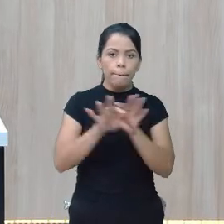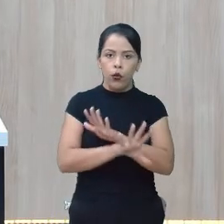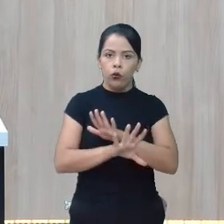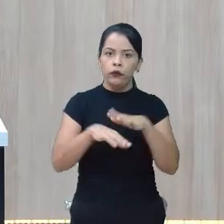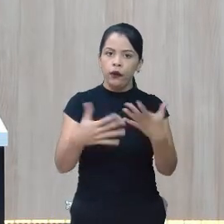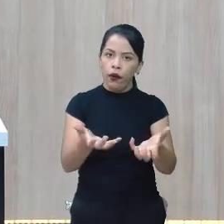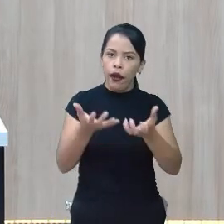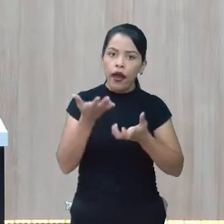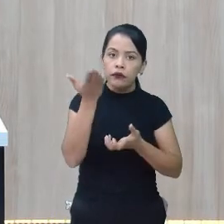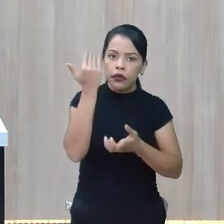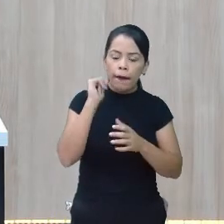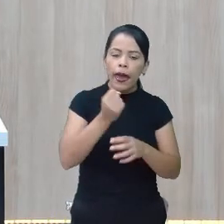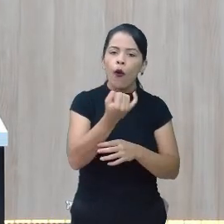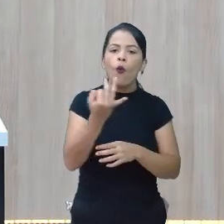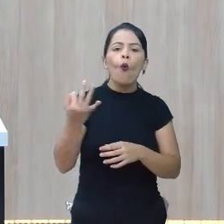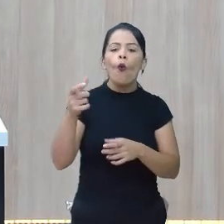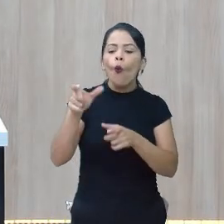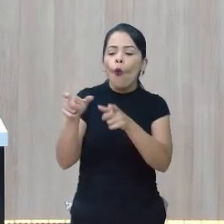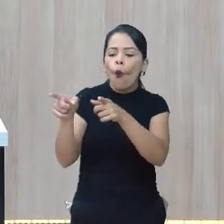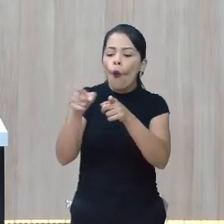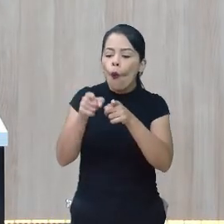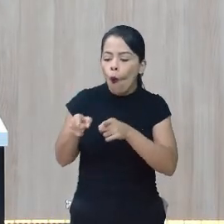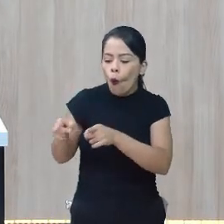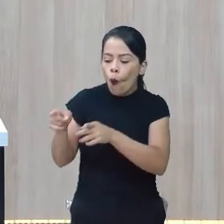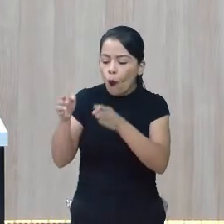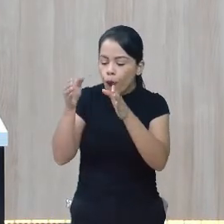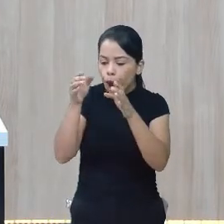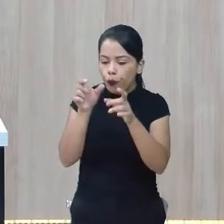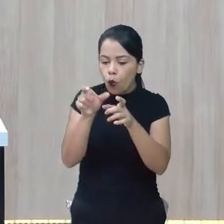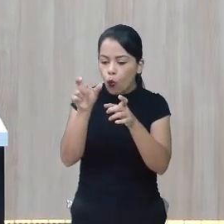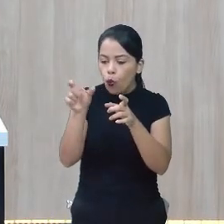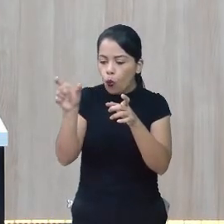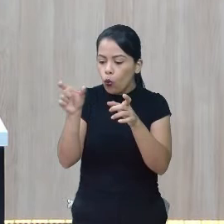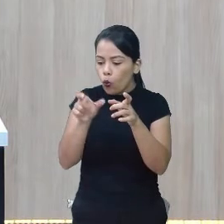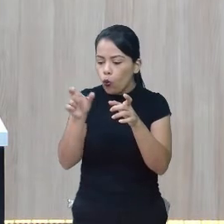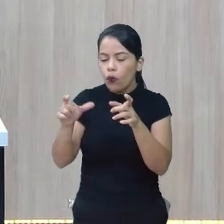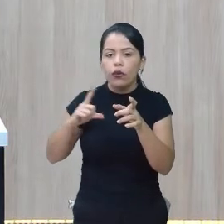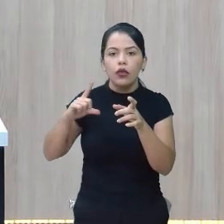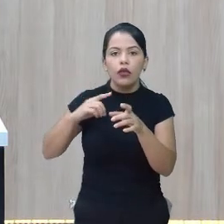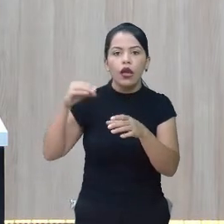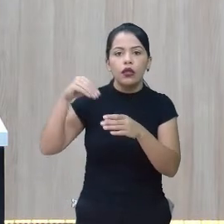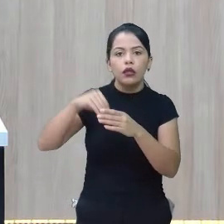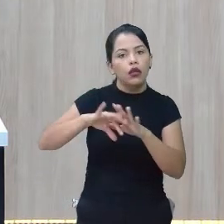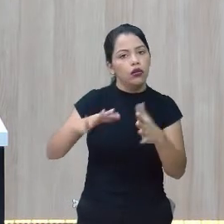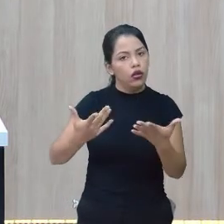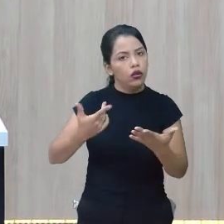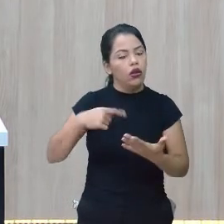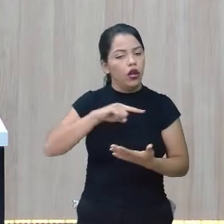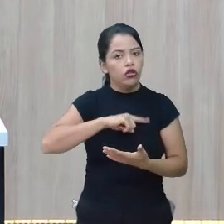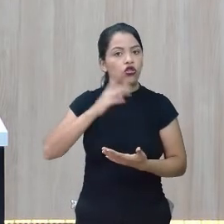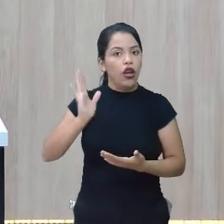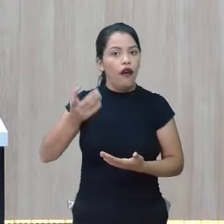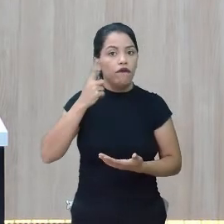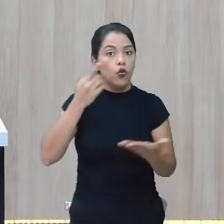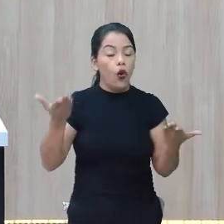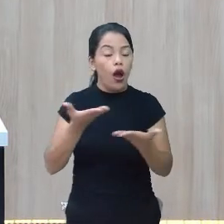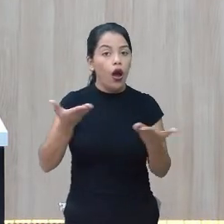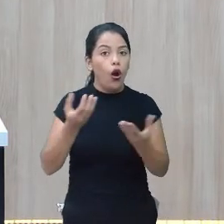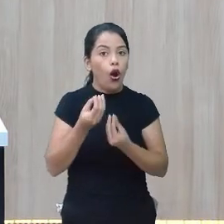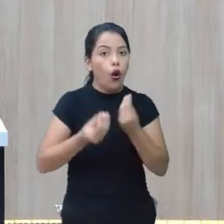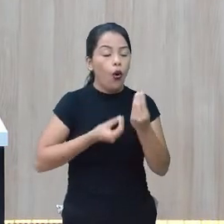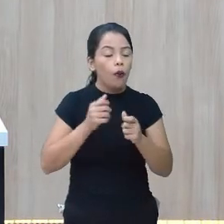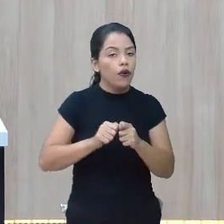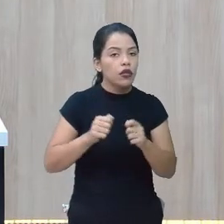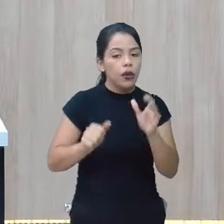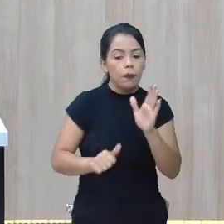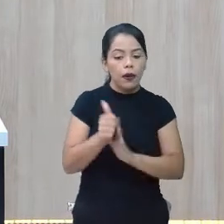quero saber, você sabe quantas caixinhas tem aí? A gente já acabou de ver o mecanismo para isso, né? Primeiro eu preciso identificar